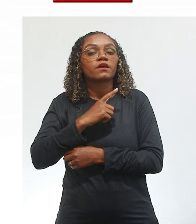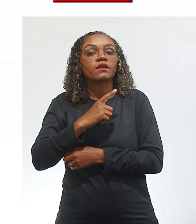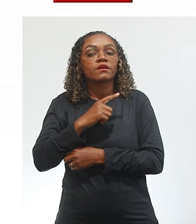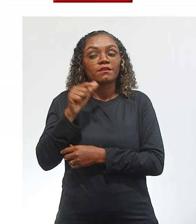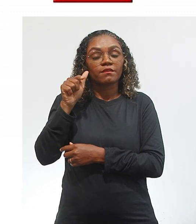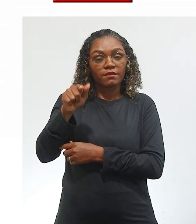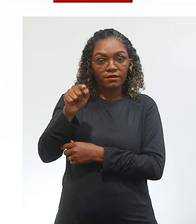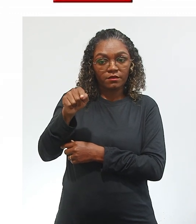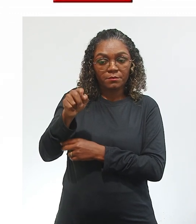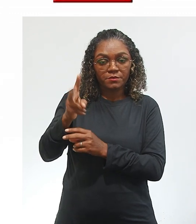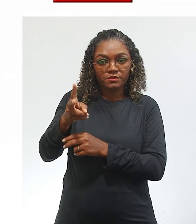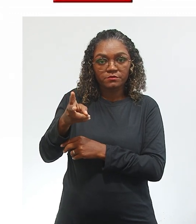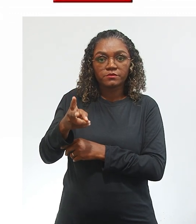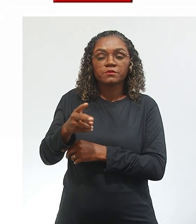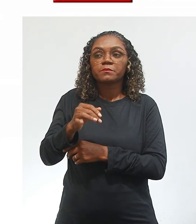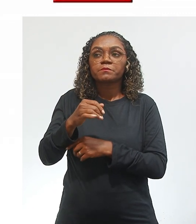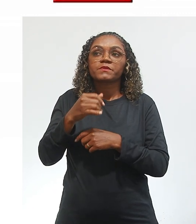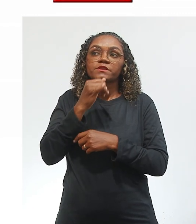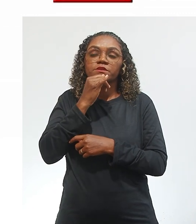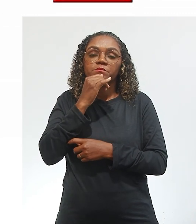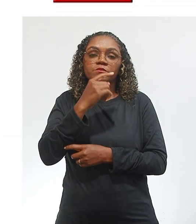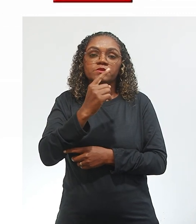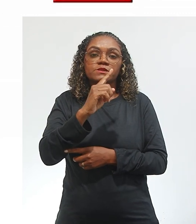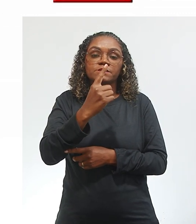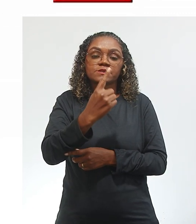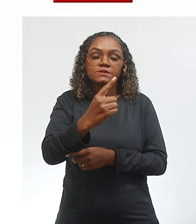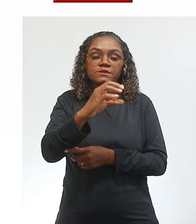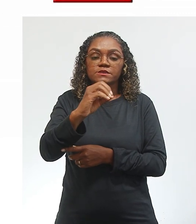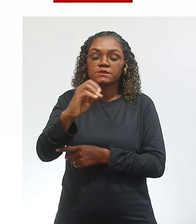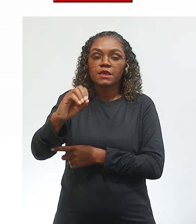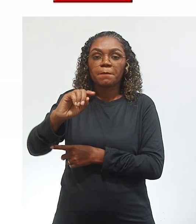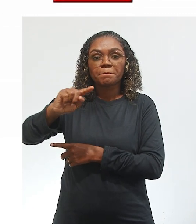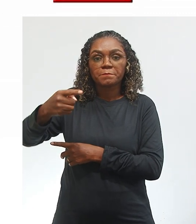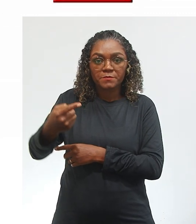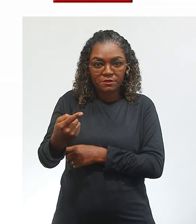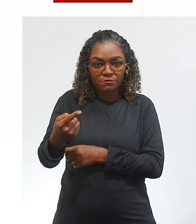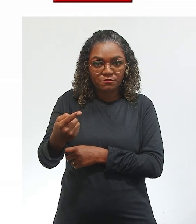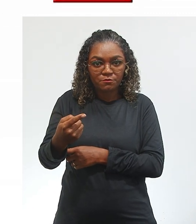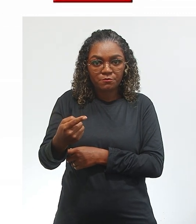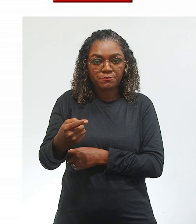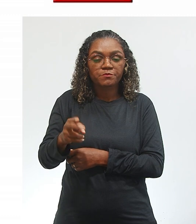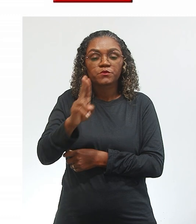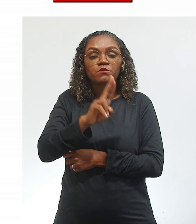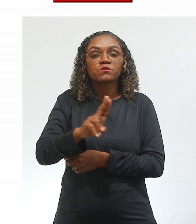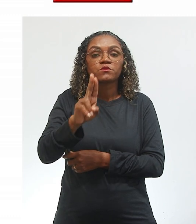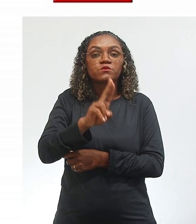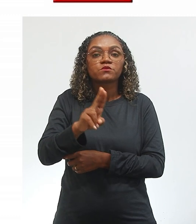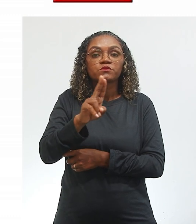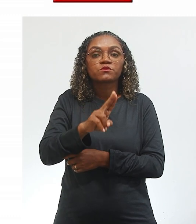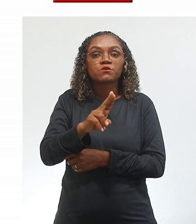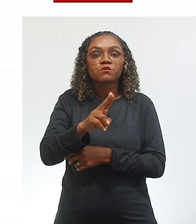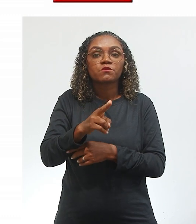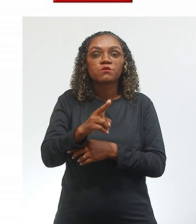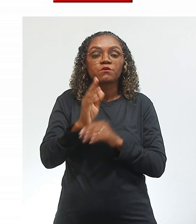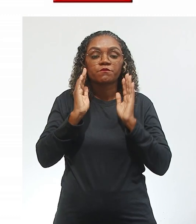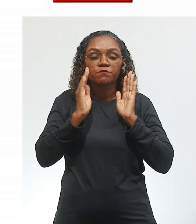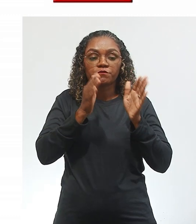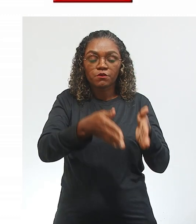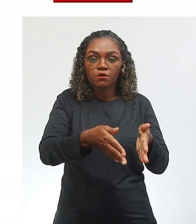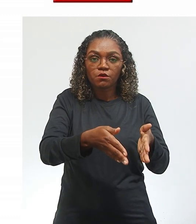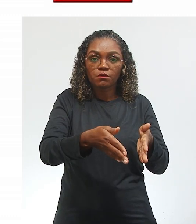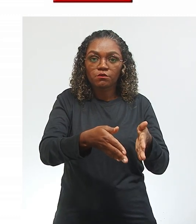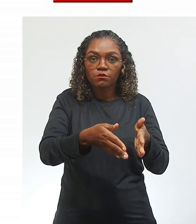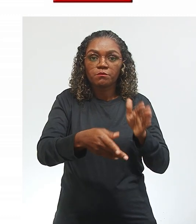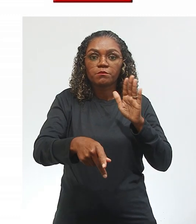desses 200 mil, 100 mil foi integralizado, que se chama de capital integralizado, ou seja, foi aplicado na